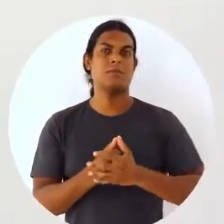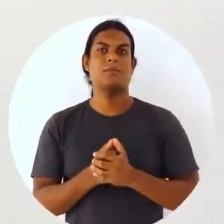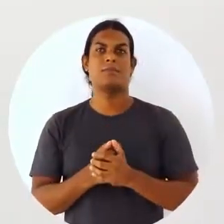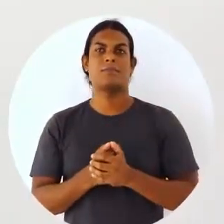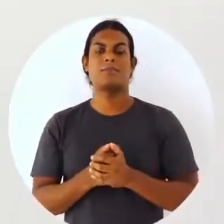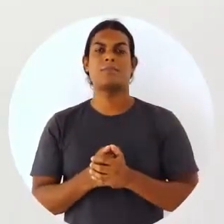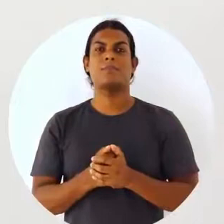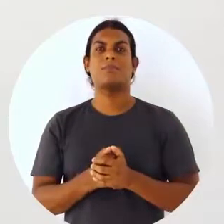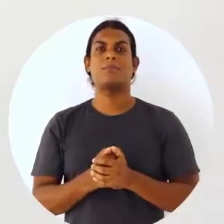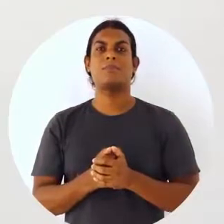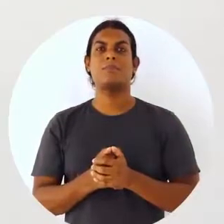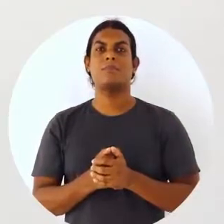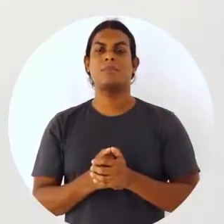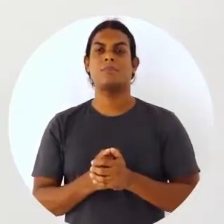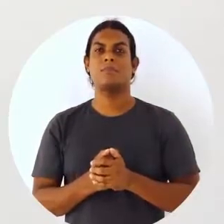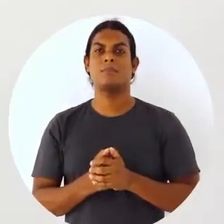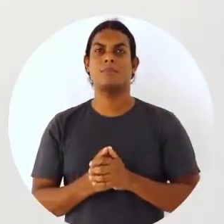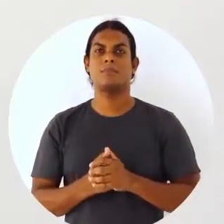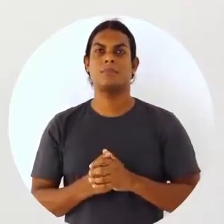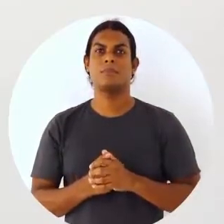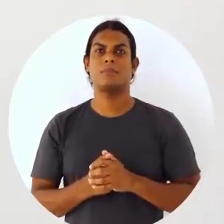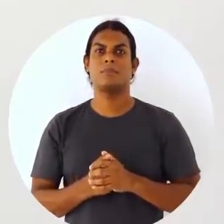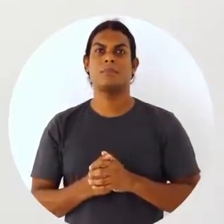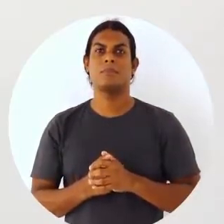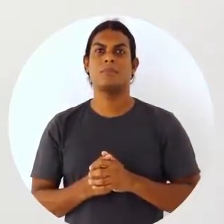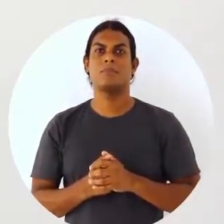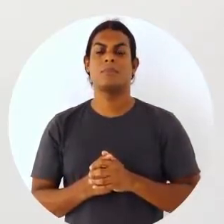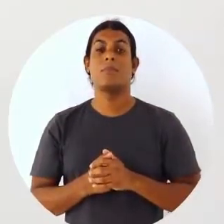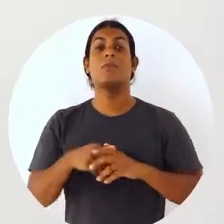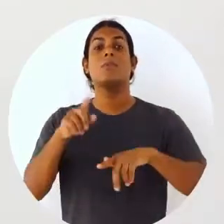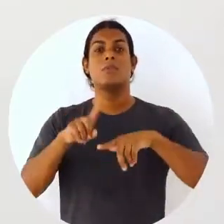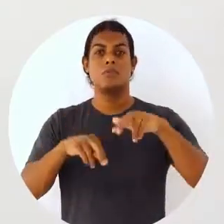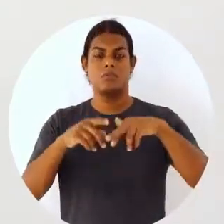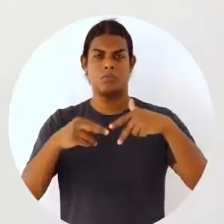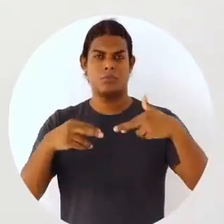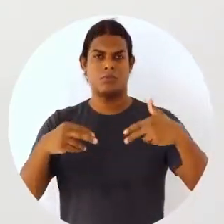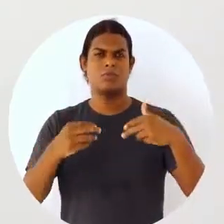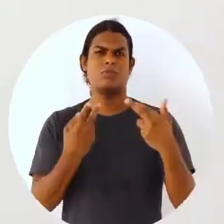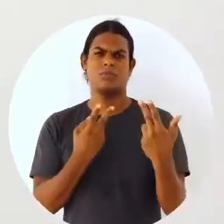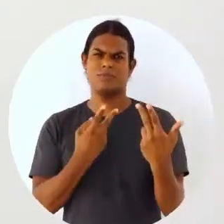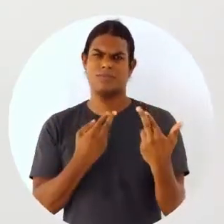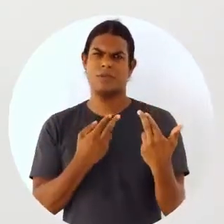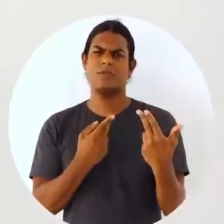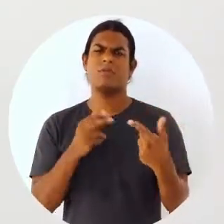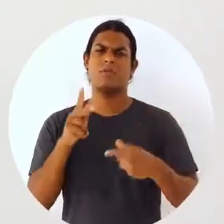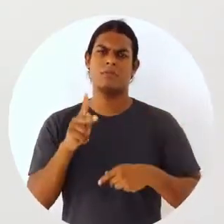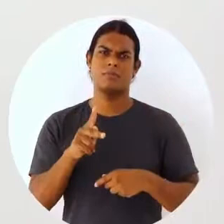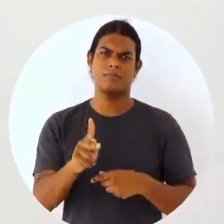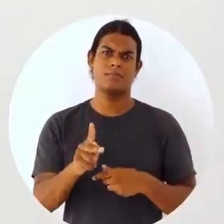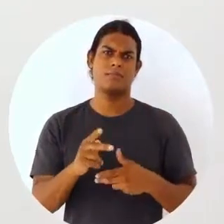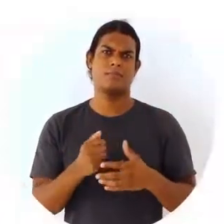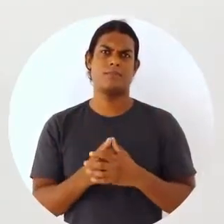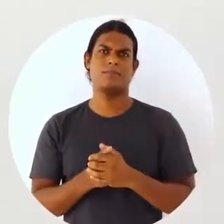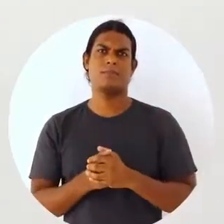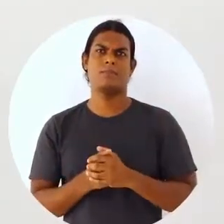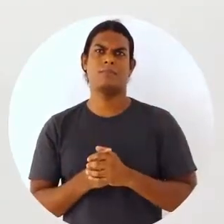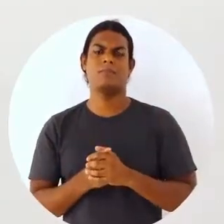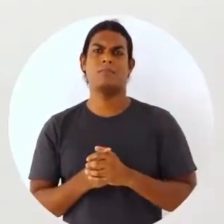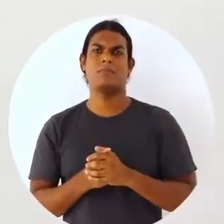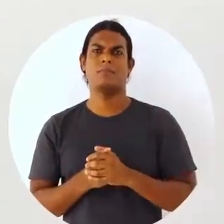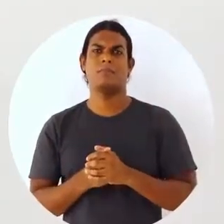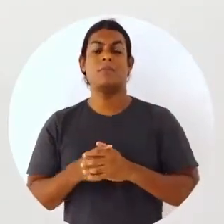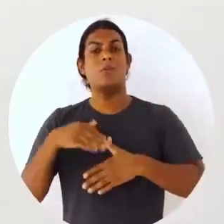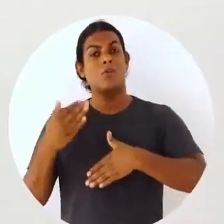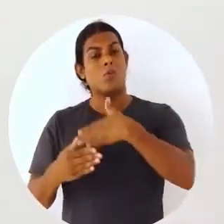implantar a sua oficina e produzir o seu produto. Normalmente os produtos eram os mesmos a qual eles tinham aprendido com o seu mestre. Ao